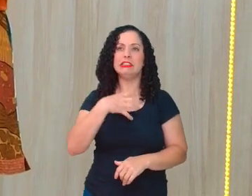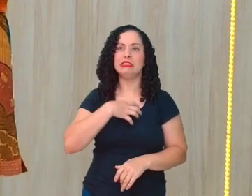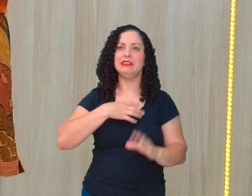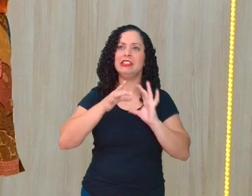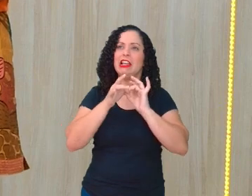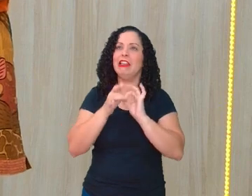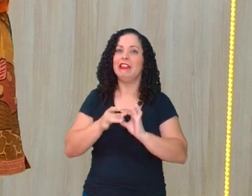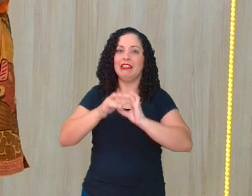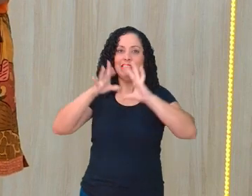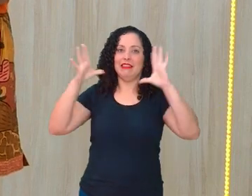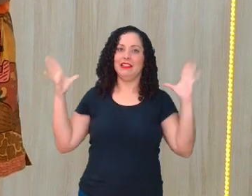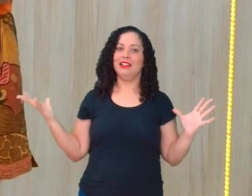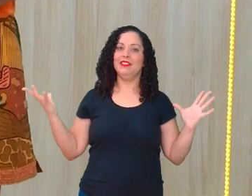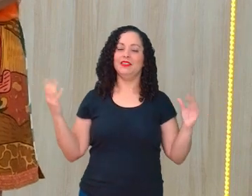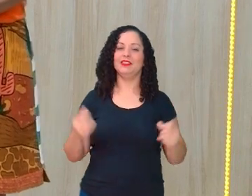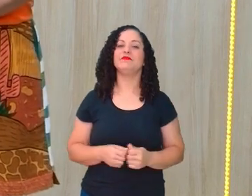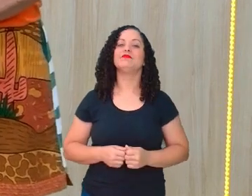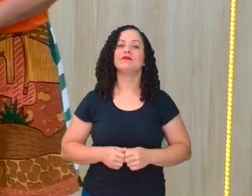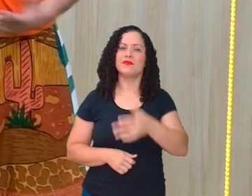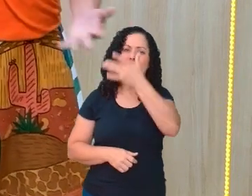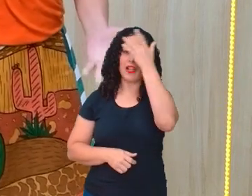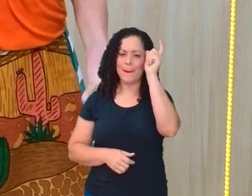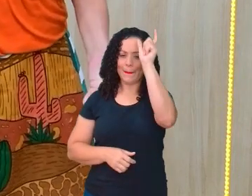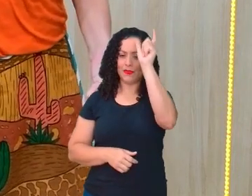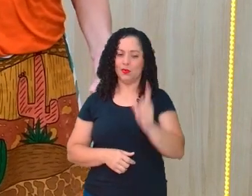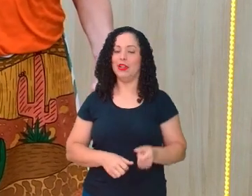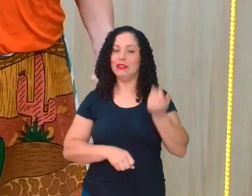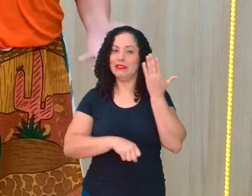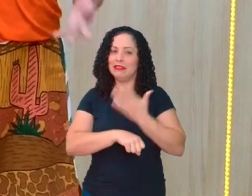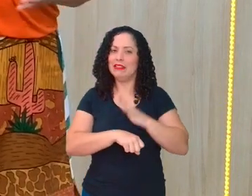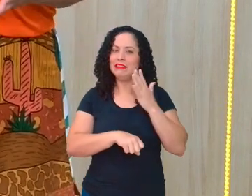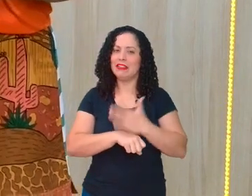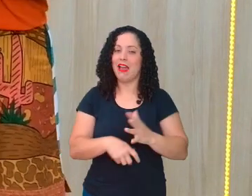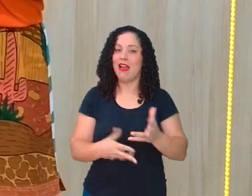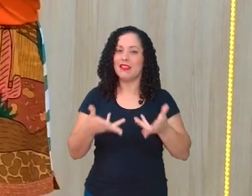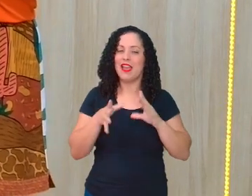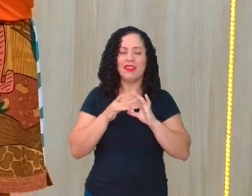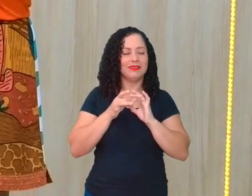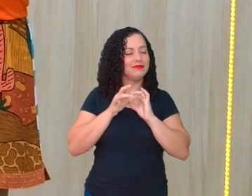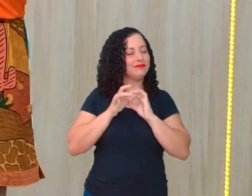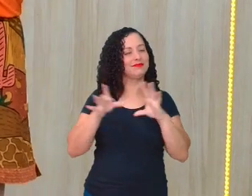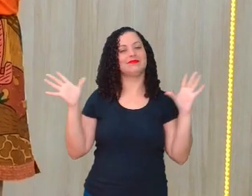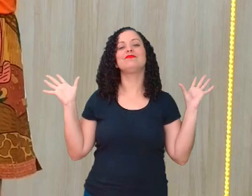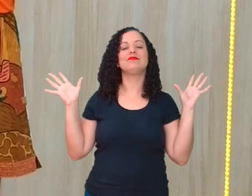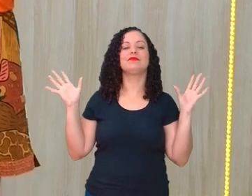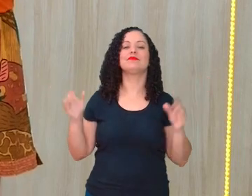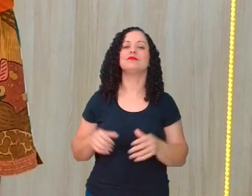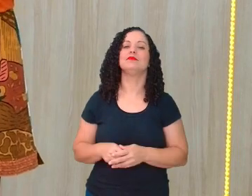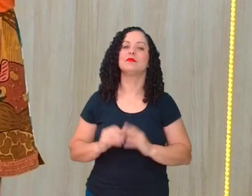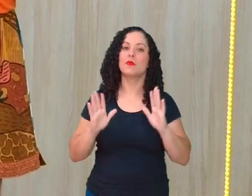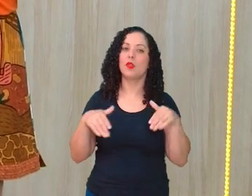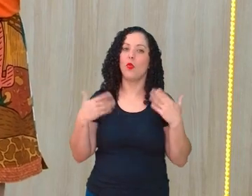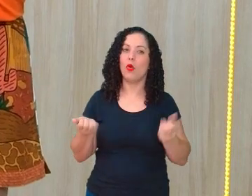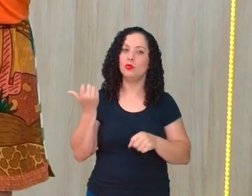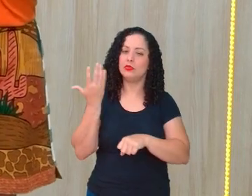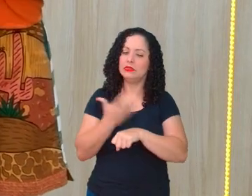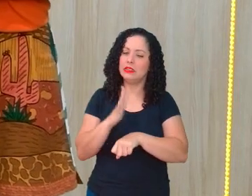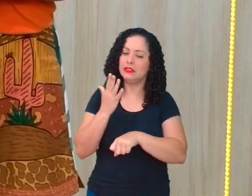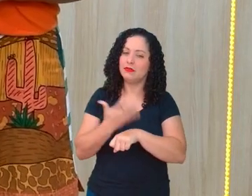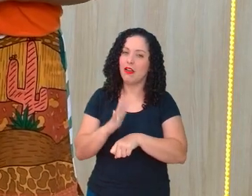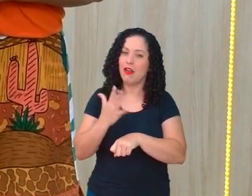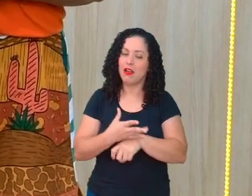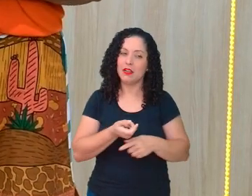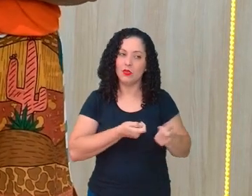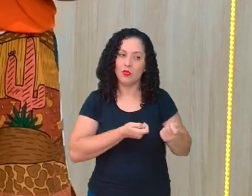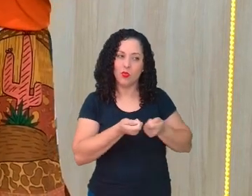oi? Como assim, para a liberdade, se ele está treinando? Justamente, quando ele treina e ele